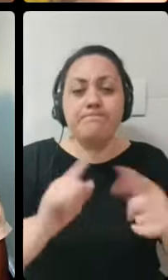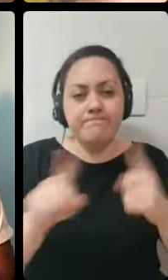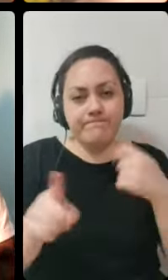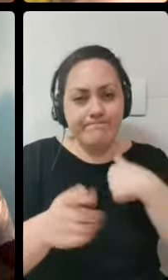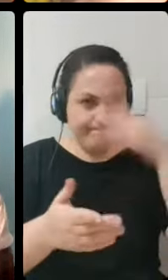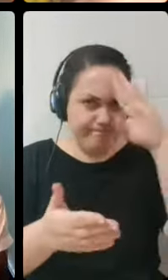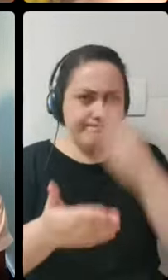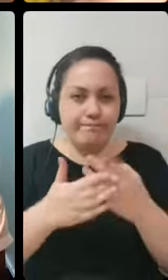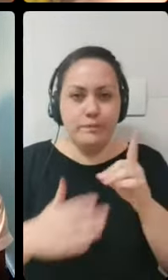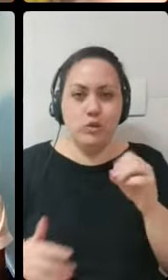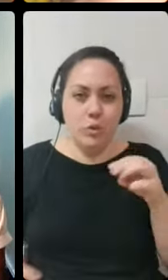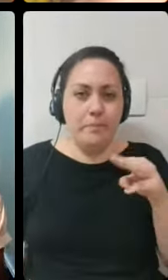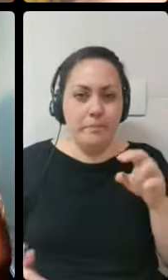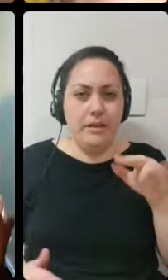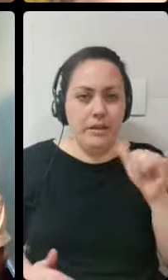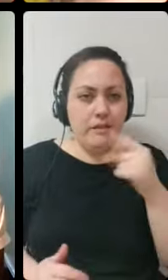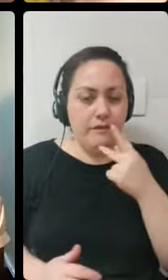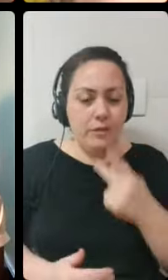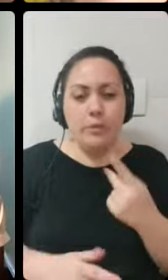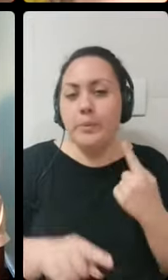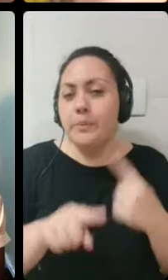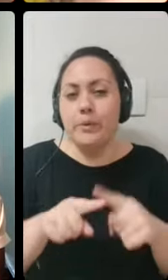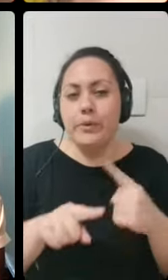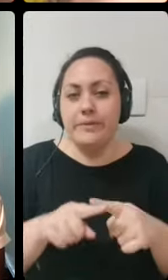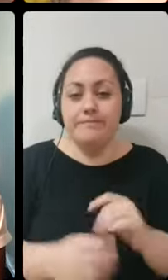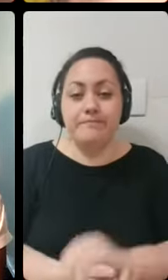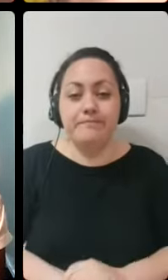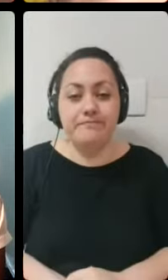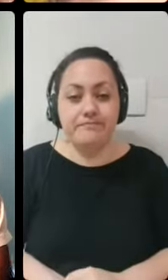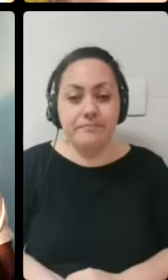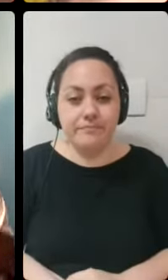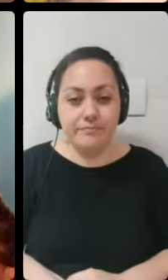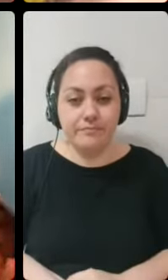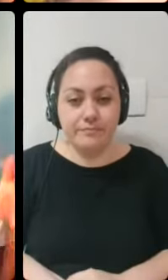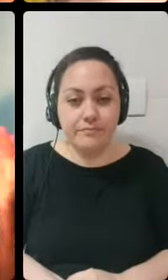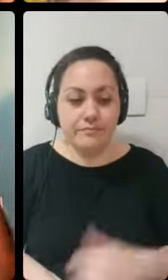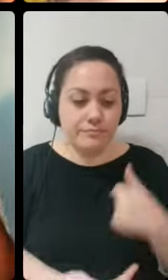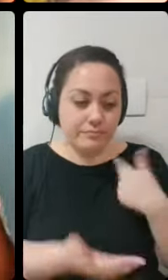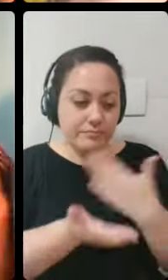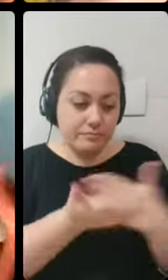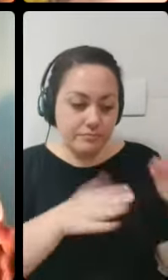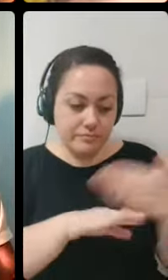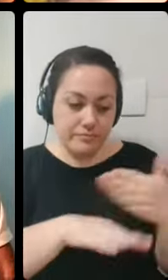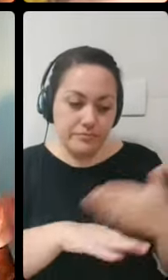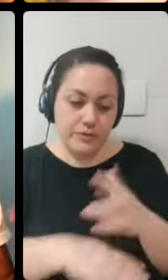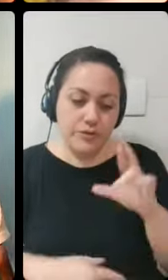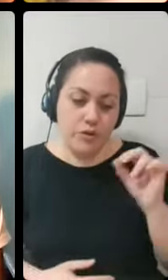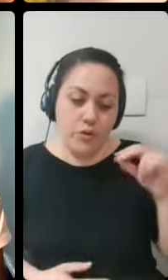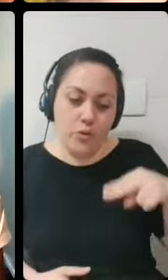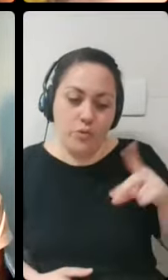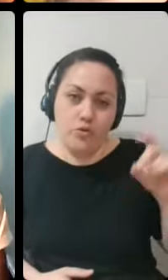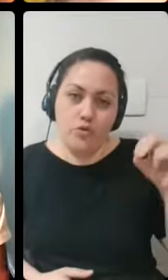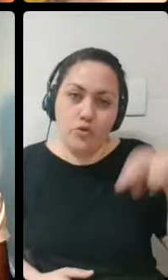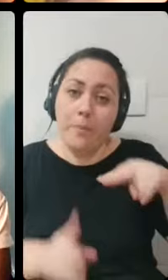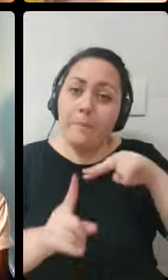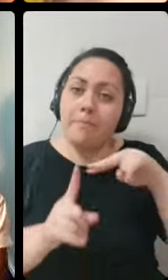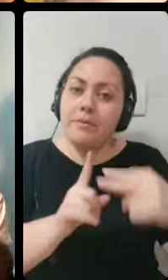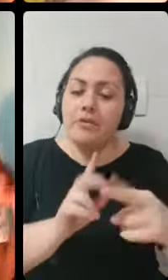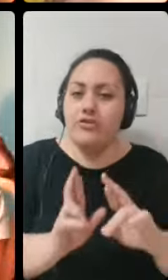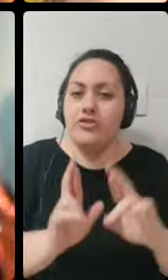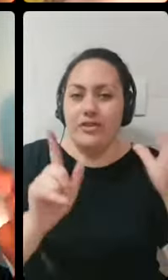gente começa a ter um olhar diferente para as coisas, né? Nada é... A gente pensa assim, ah, as coisas são muito preto no branco,